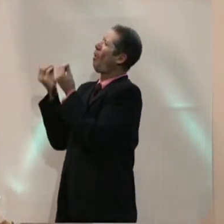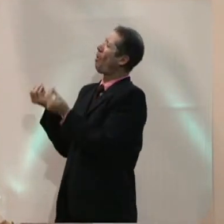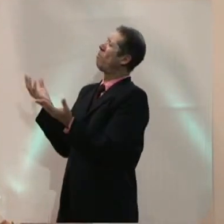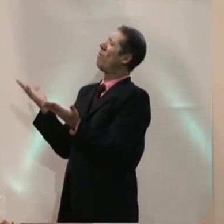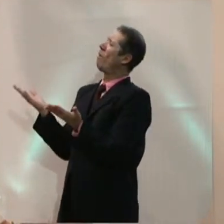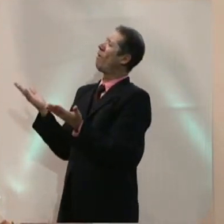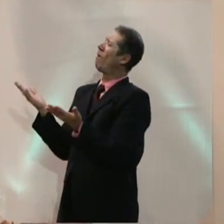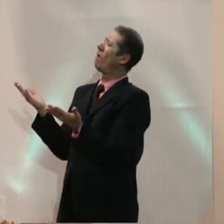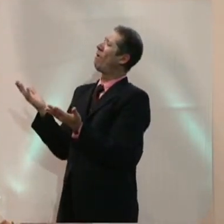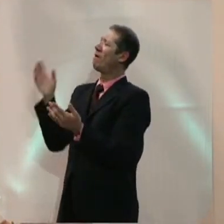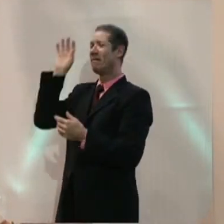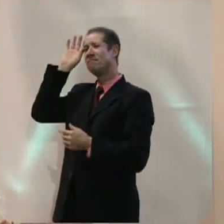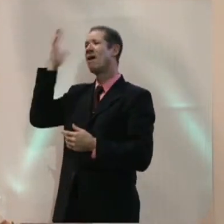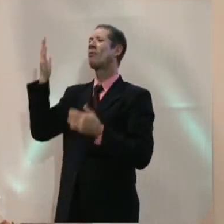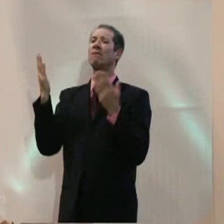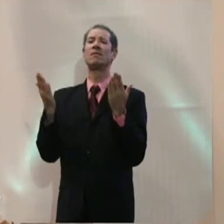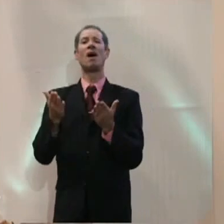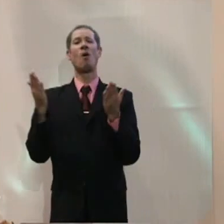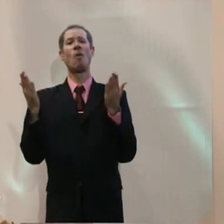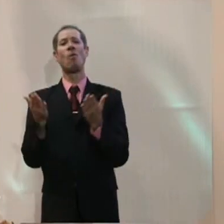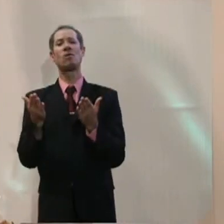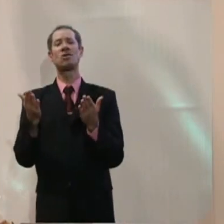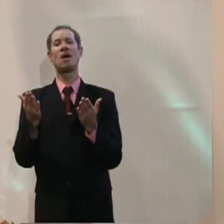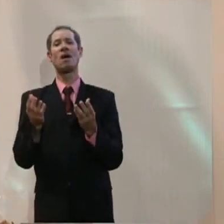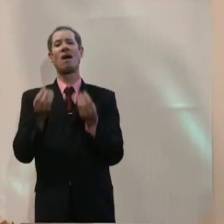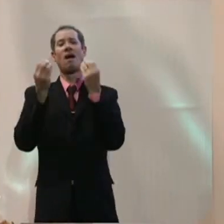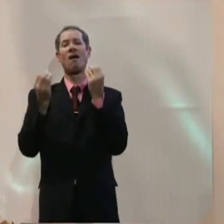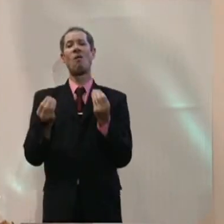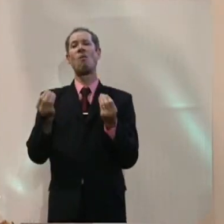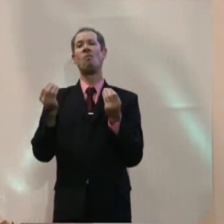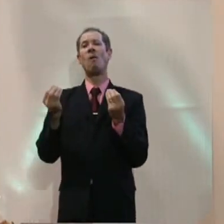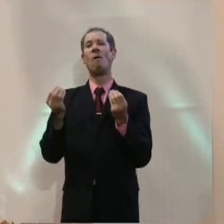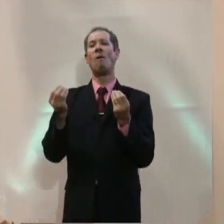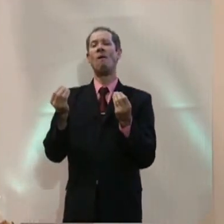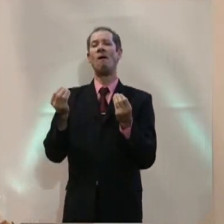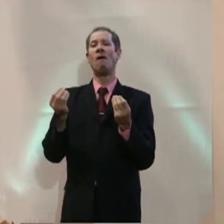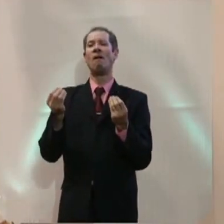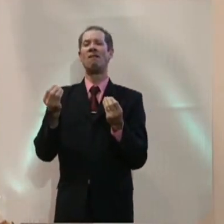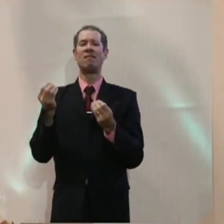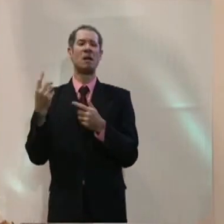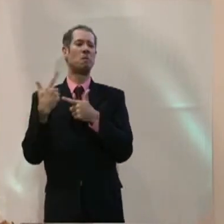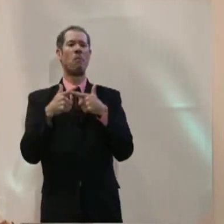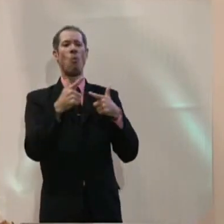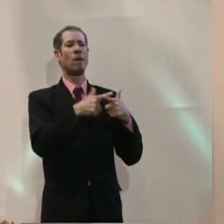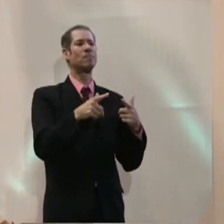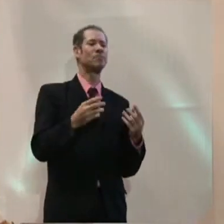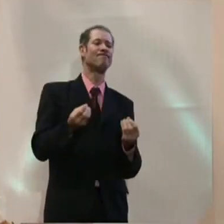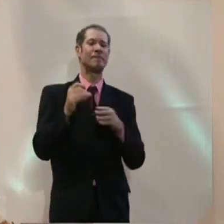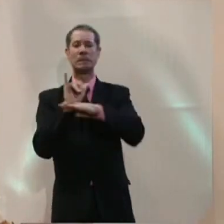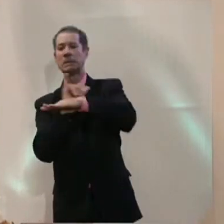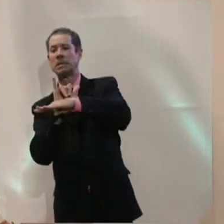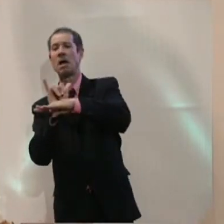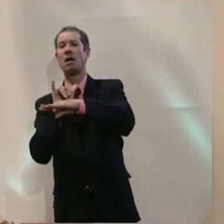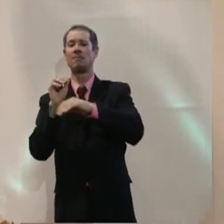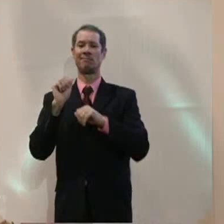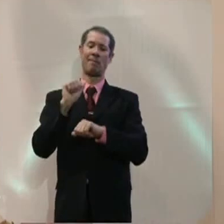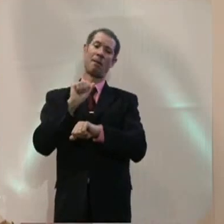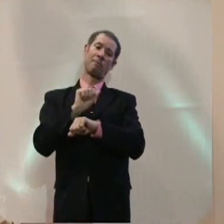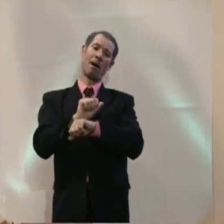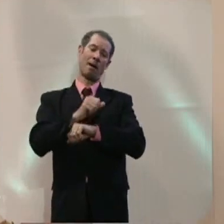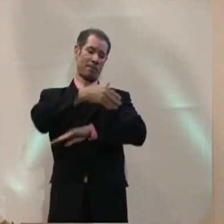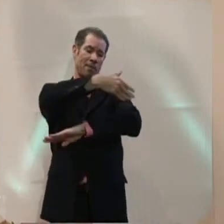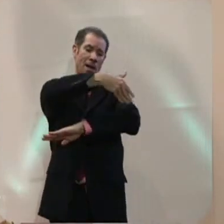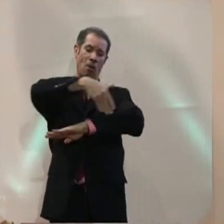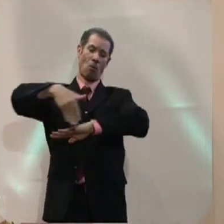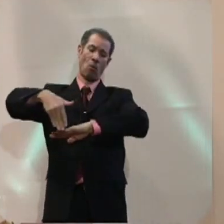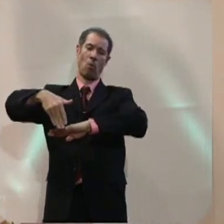ser? O que vai acontecer hoje? Como é que vão ser? Quais serão as soluções? E ele estava parado na rua,